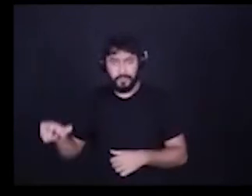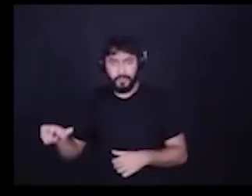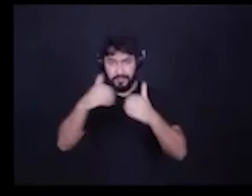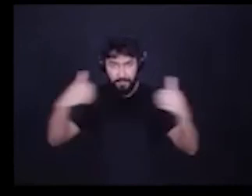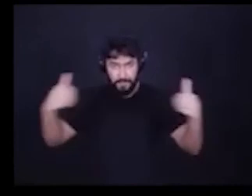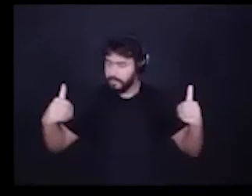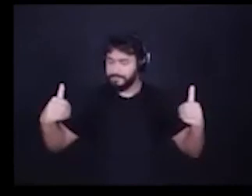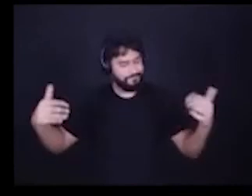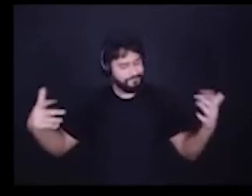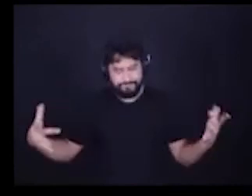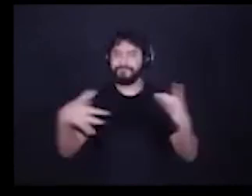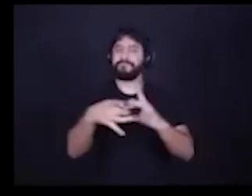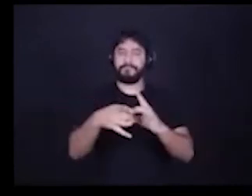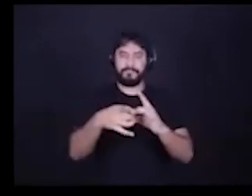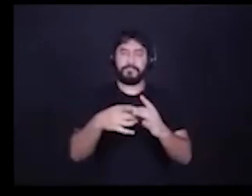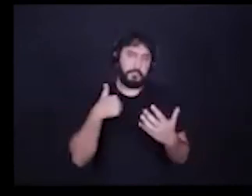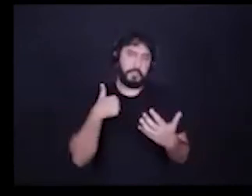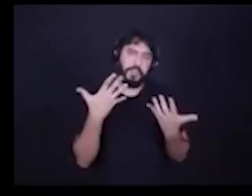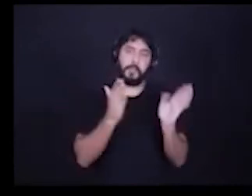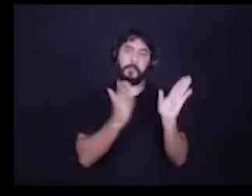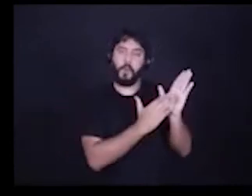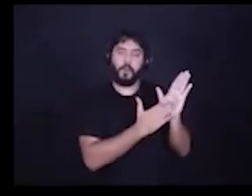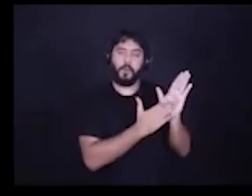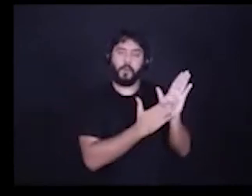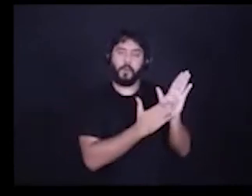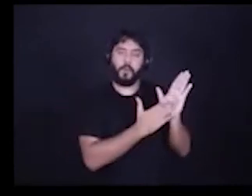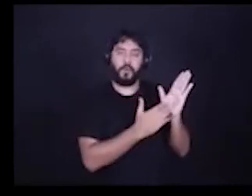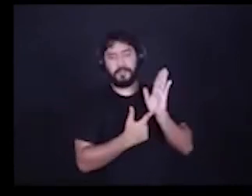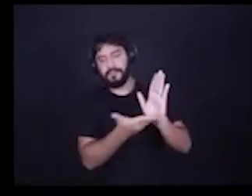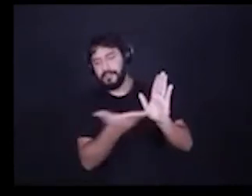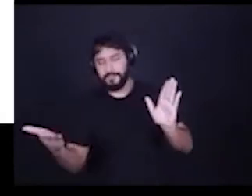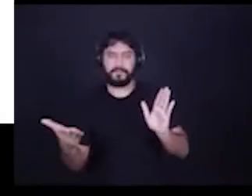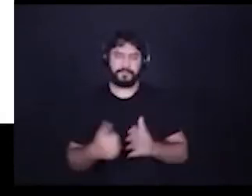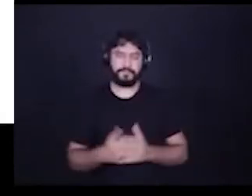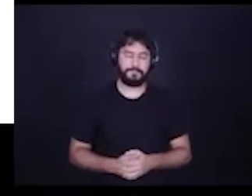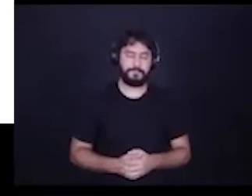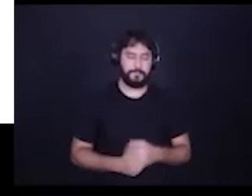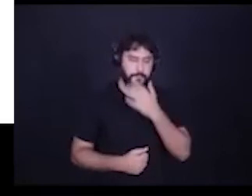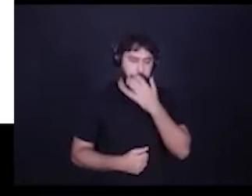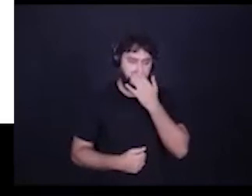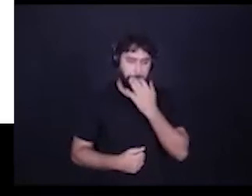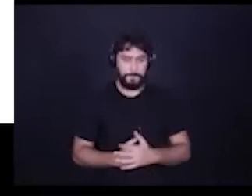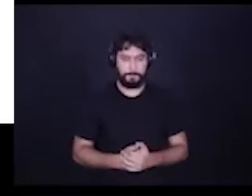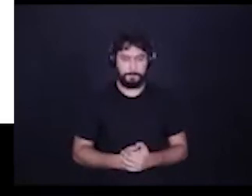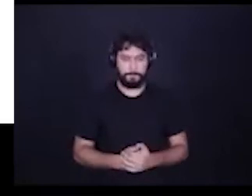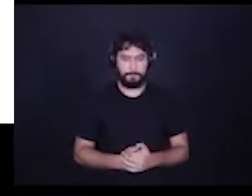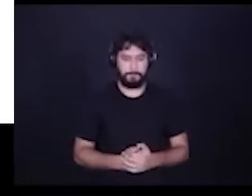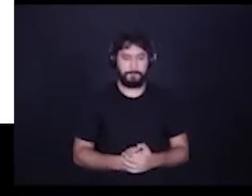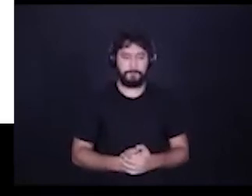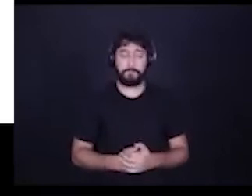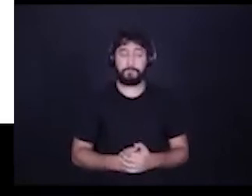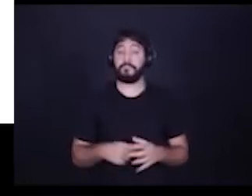queria propor para a equipe curatorial e de produção como uma para a gente. Uma outra coisa também